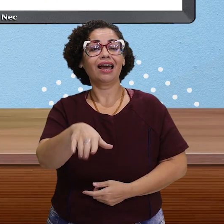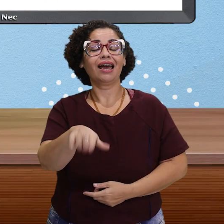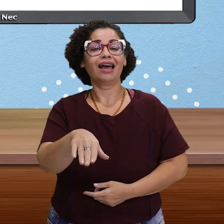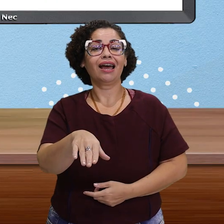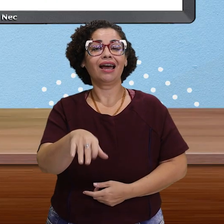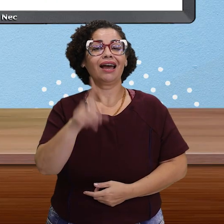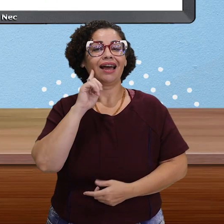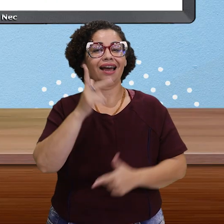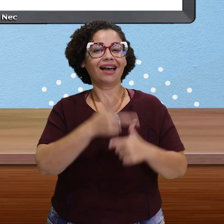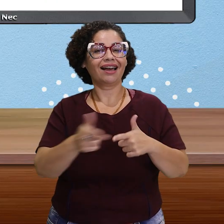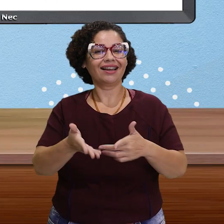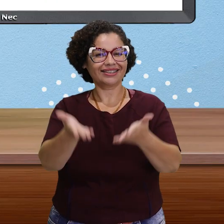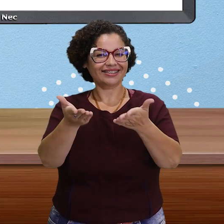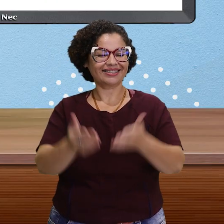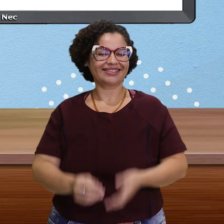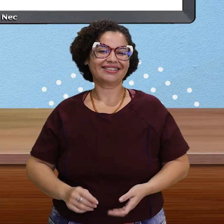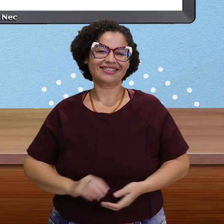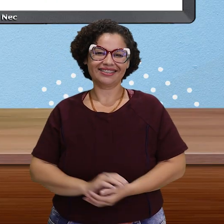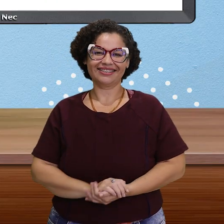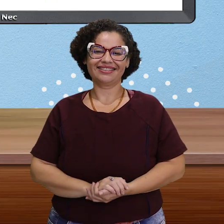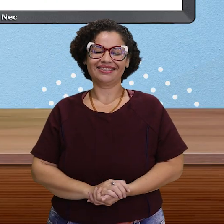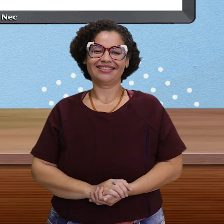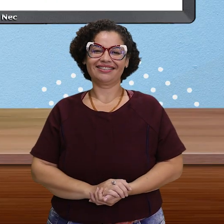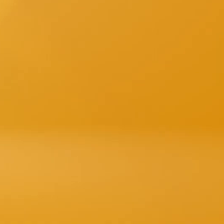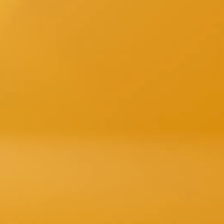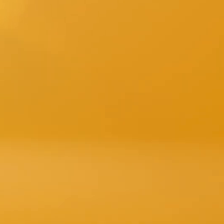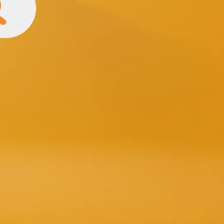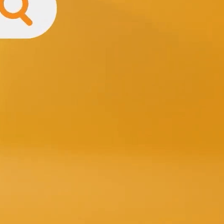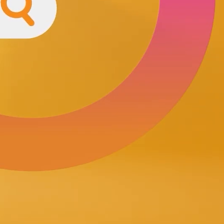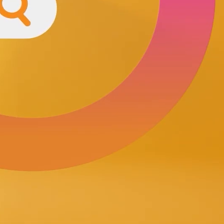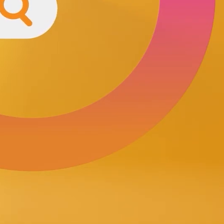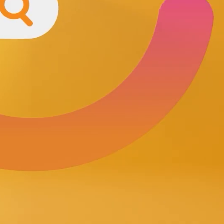Zé, roda a vinheta.